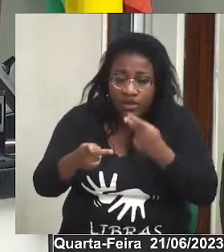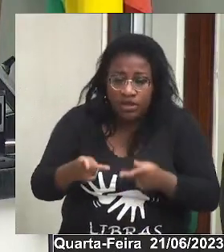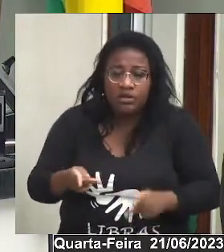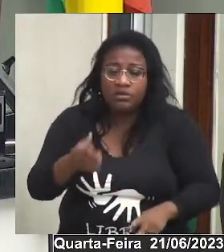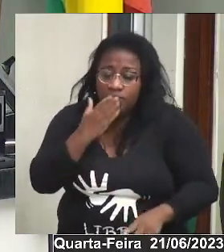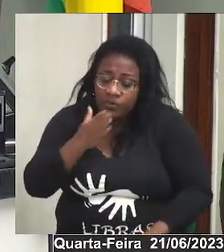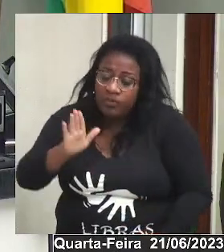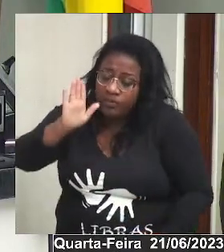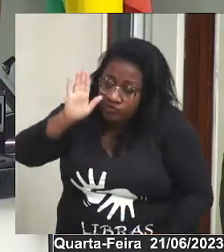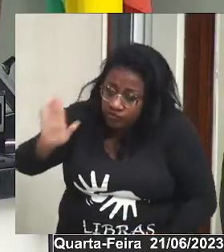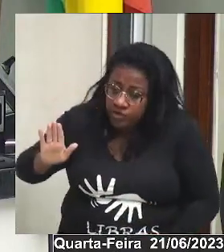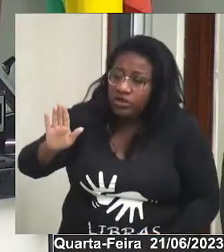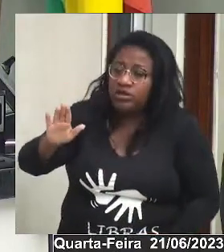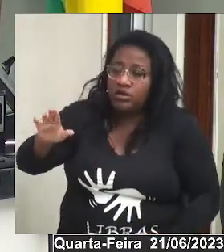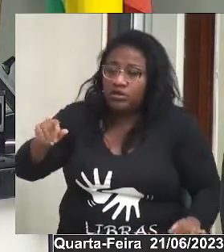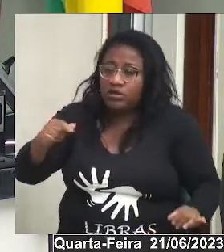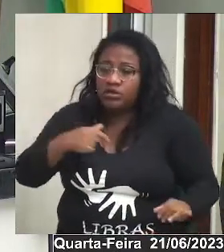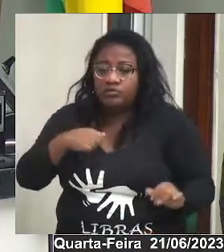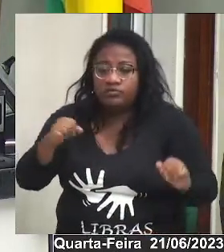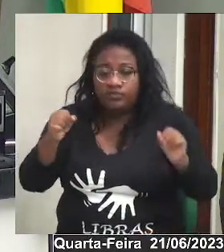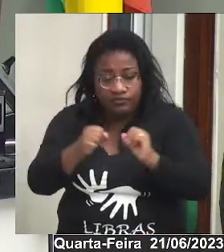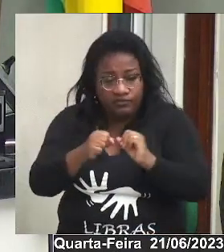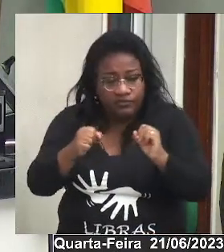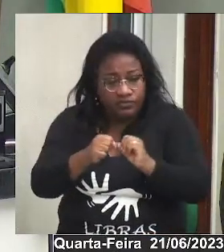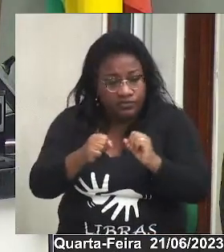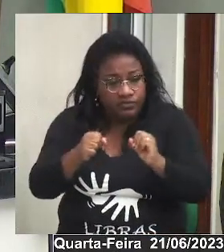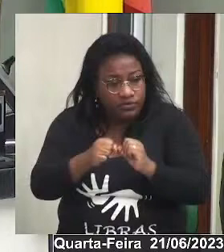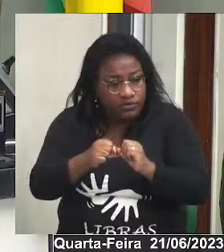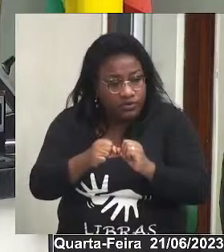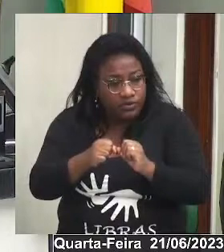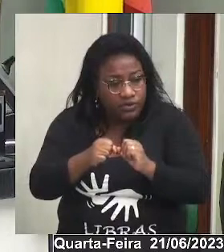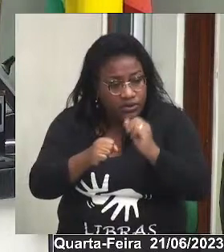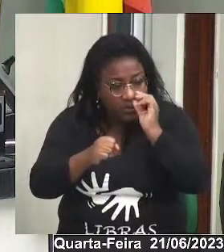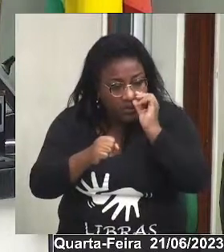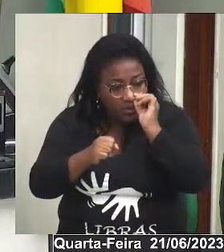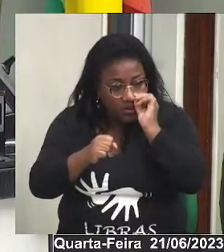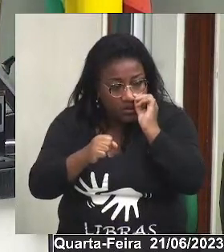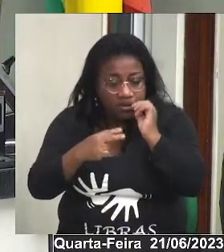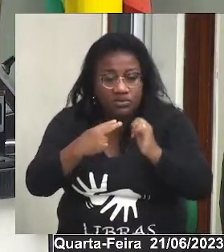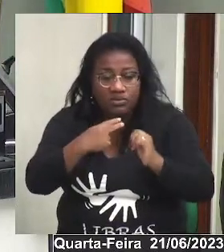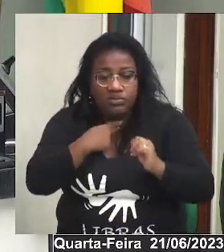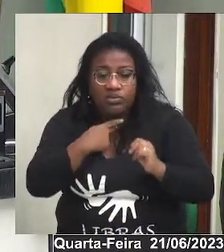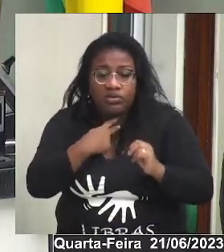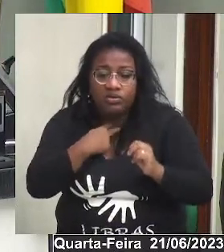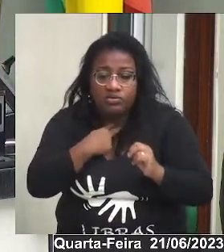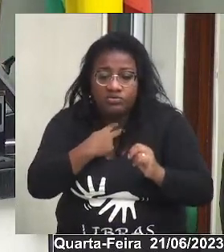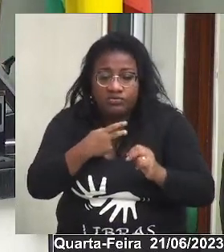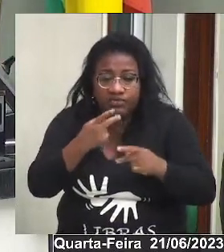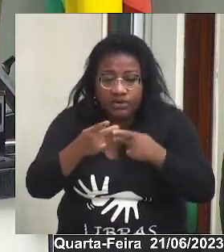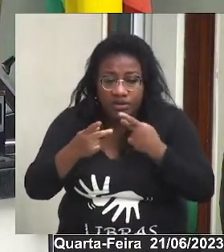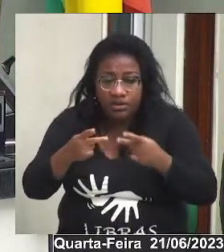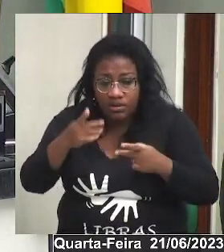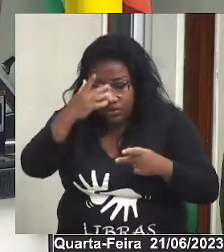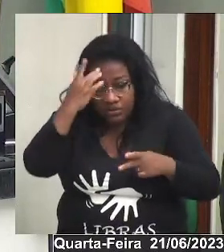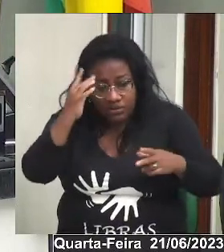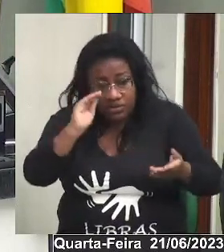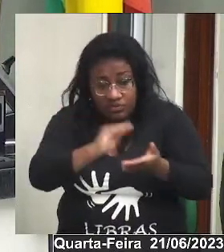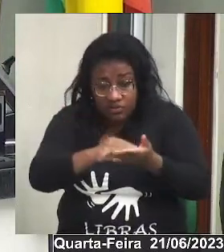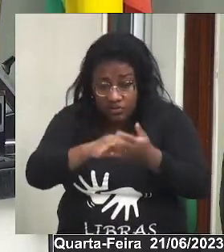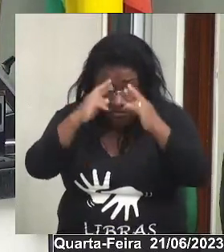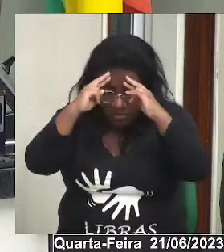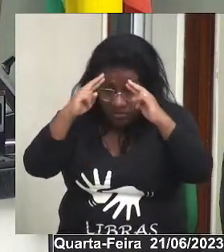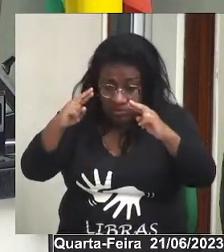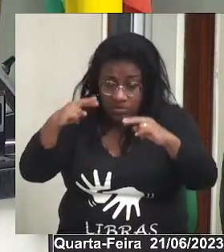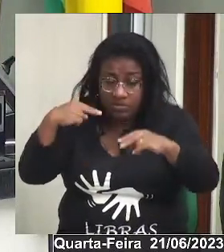mim. Eu não posso falar por quem atacou vocês. Novamente eu vou repetir. Eu não posso falar por quem desrespeitou vocês. É